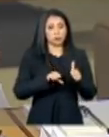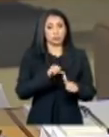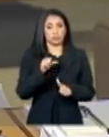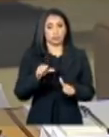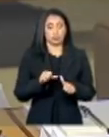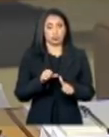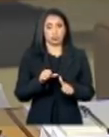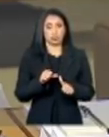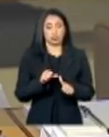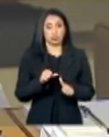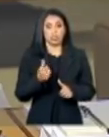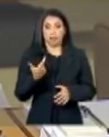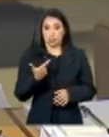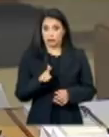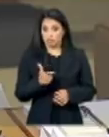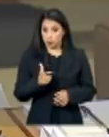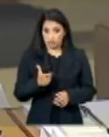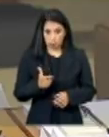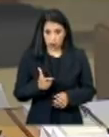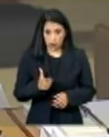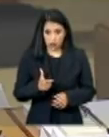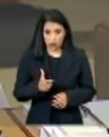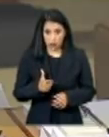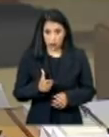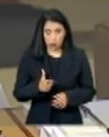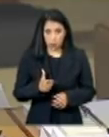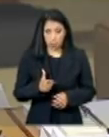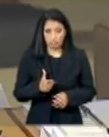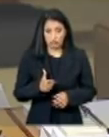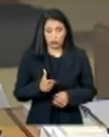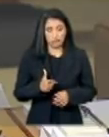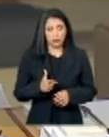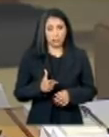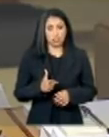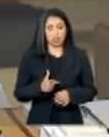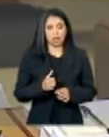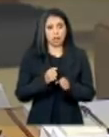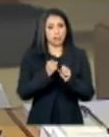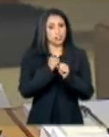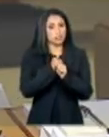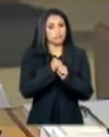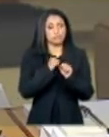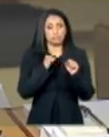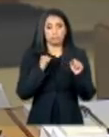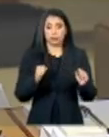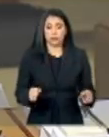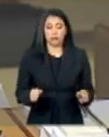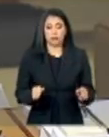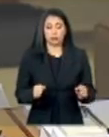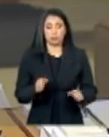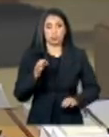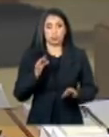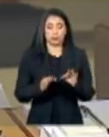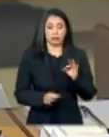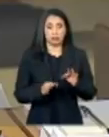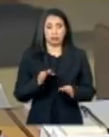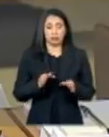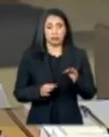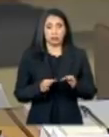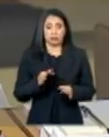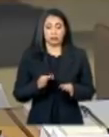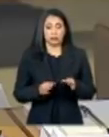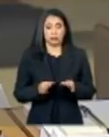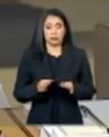isso se não houvesse a impossibilidade jurídica de adentrasse